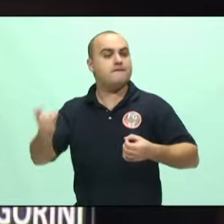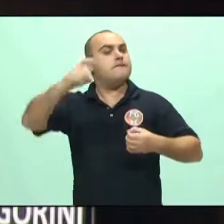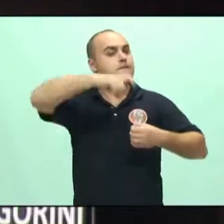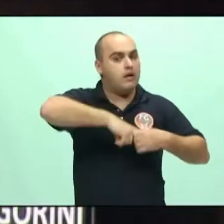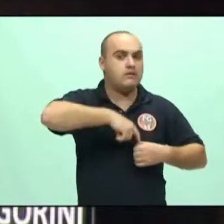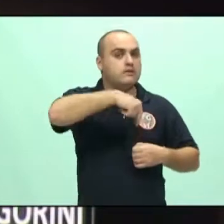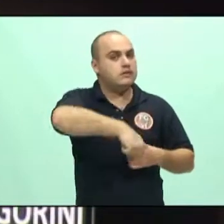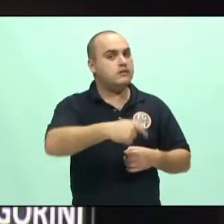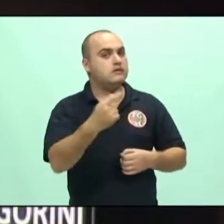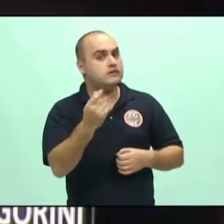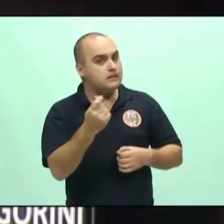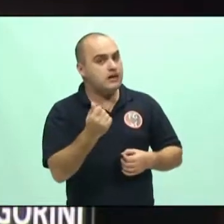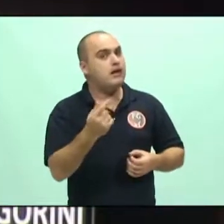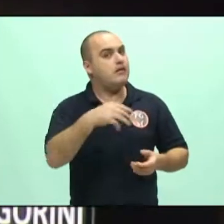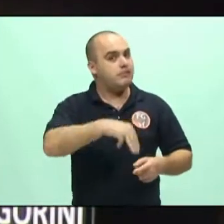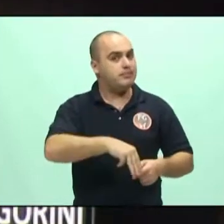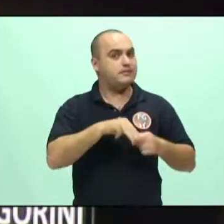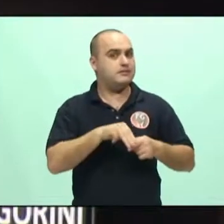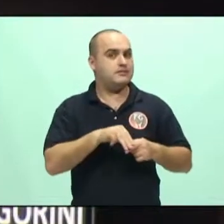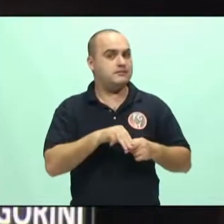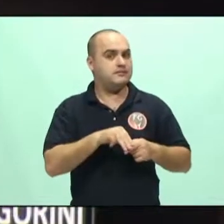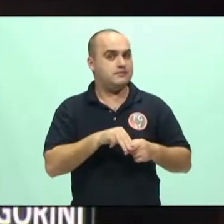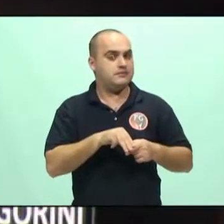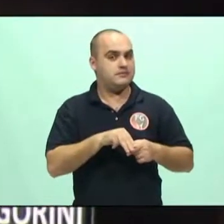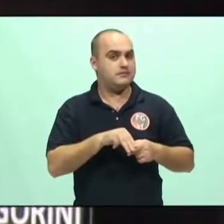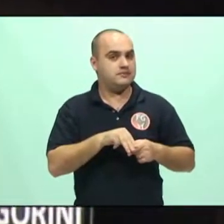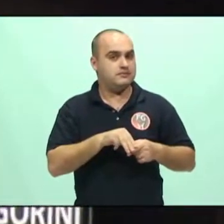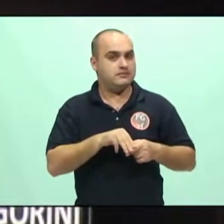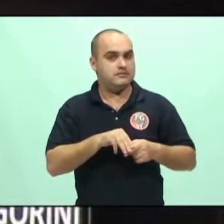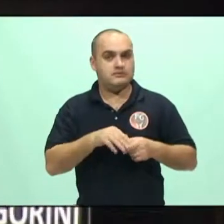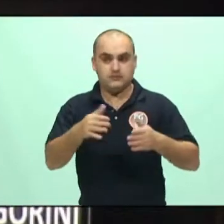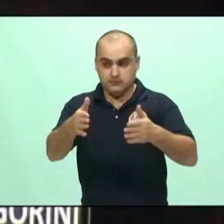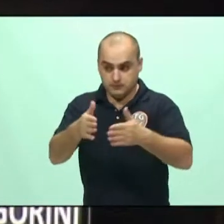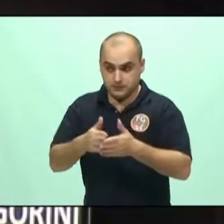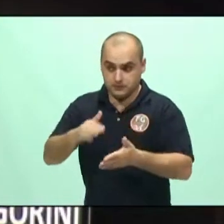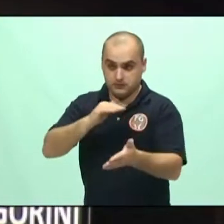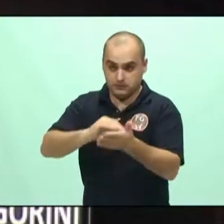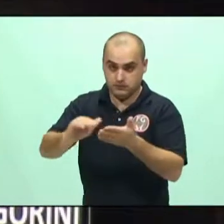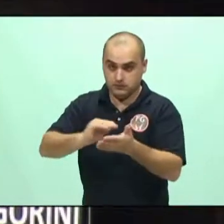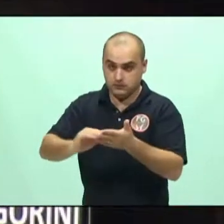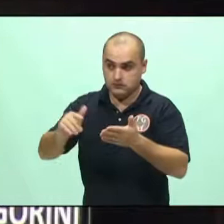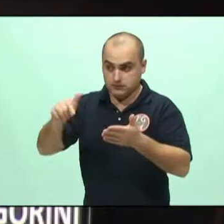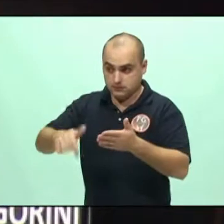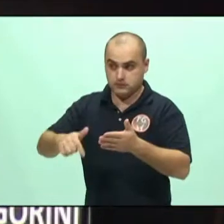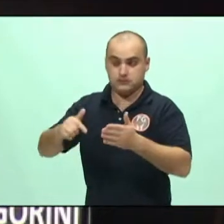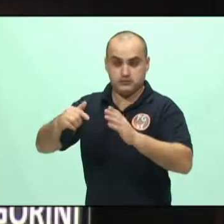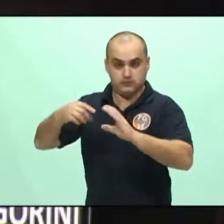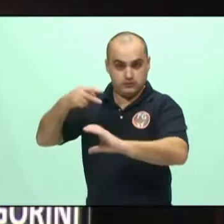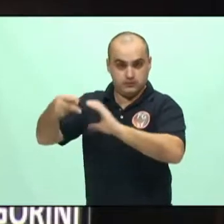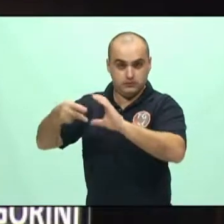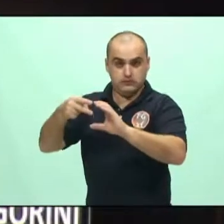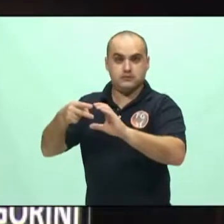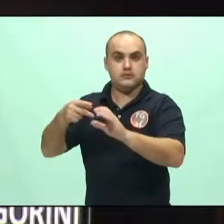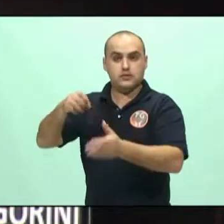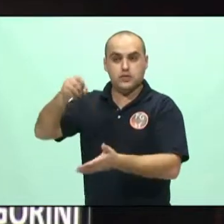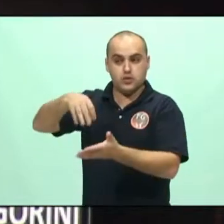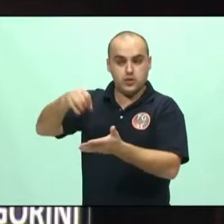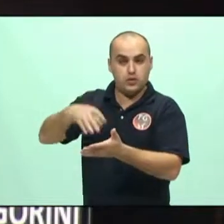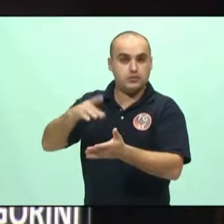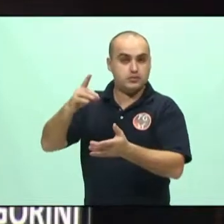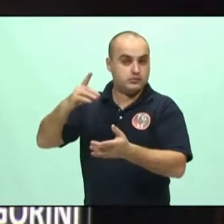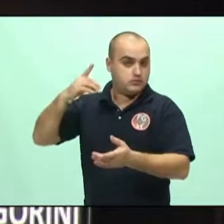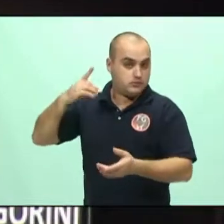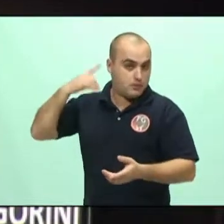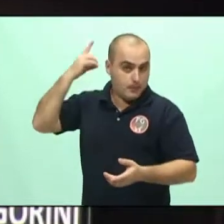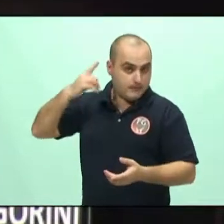que o município eu quero pedir a direção a secretaria da casa que inclui cópia os deputados